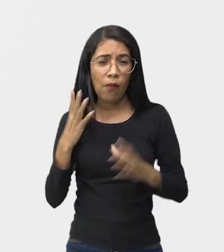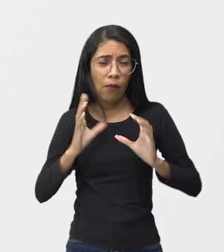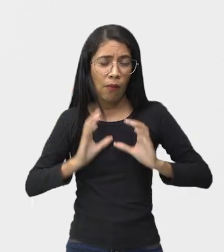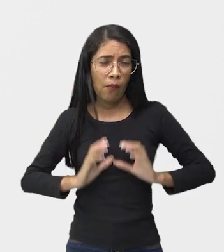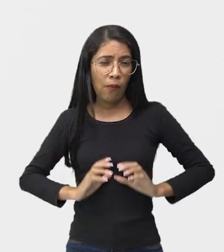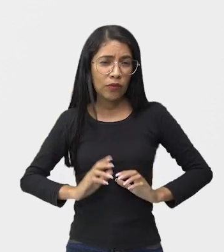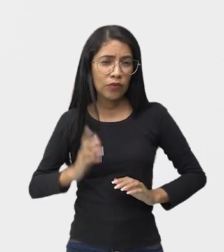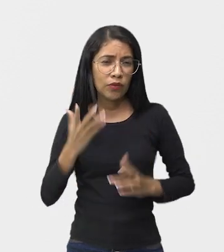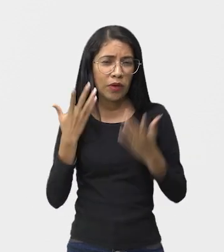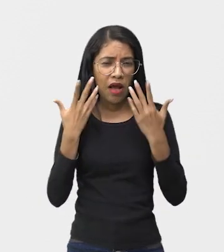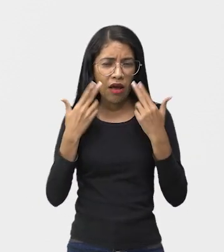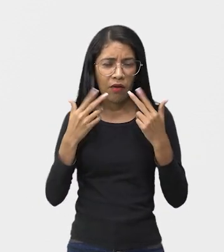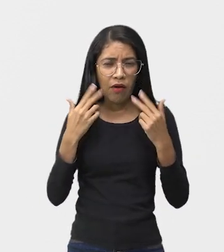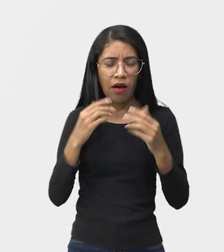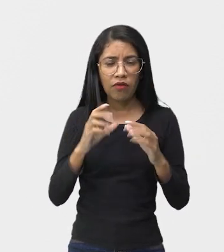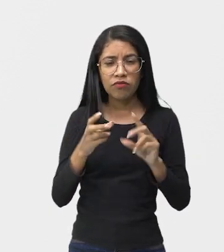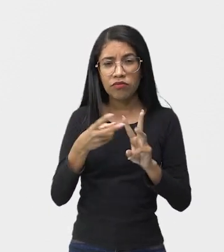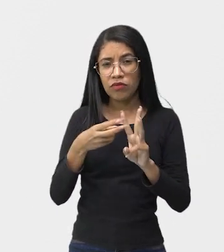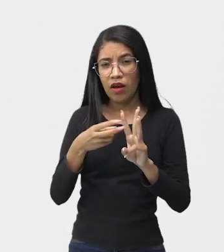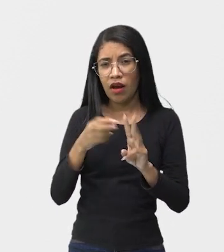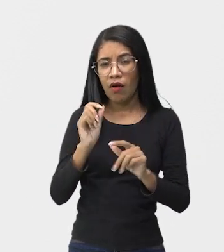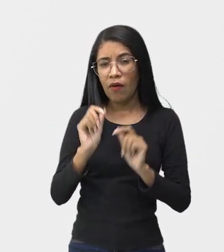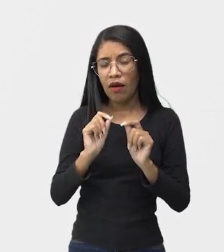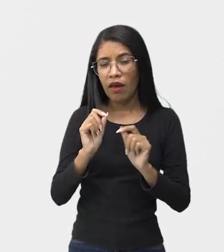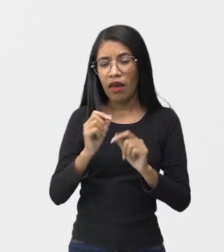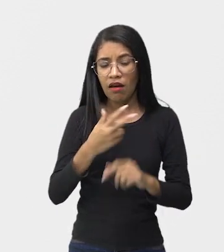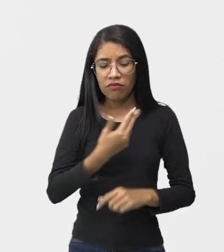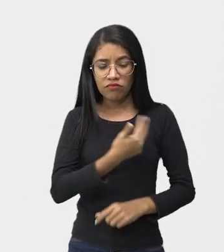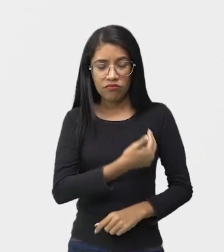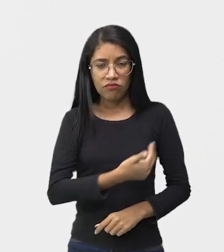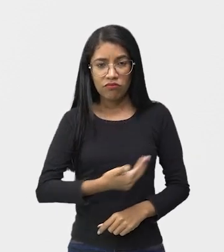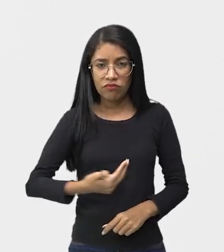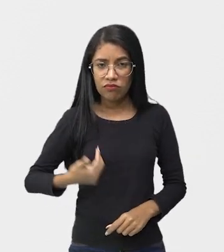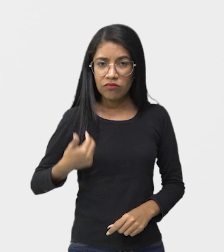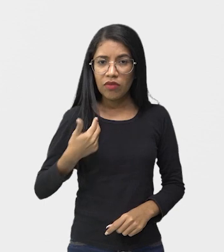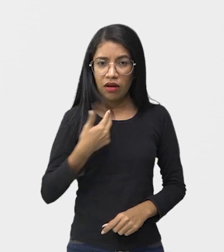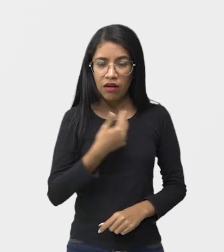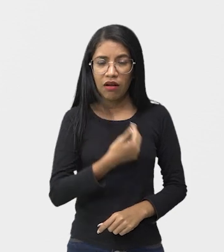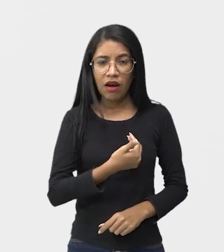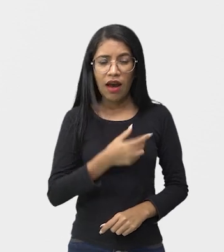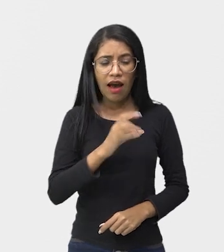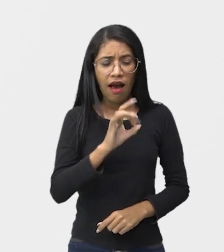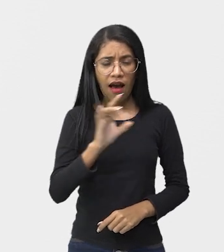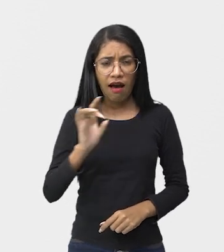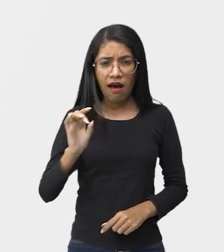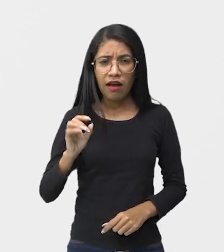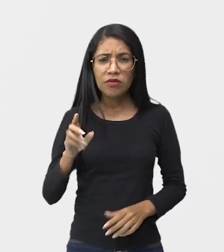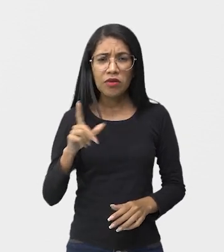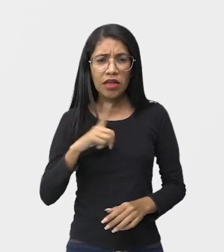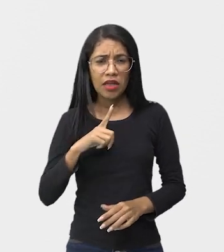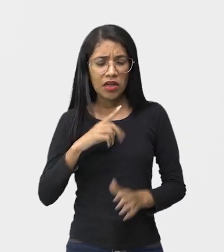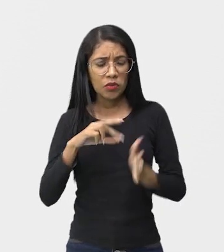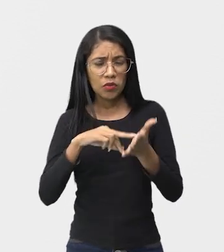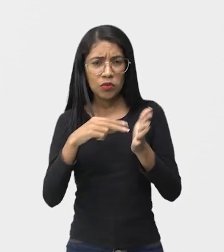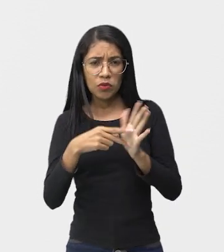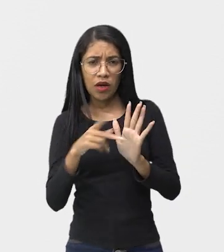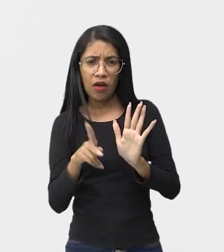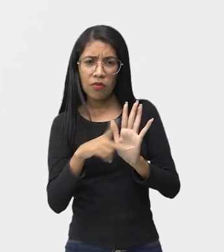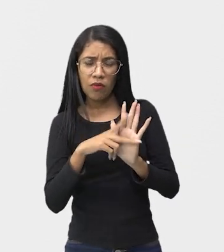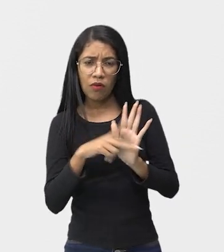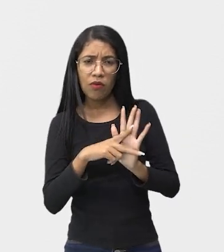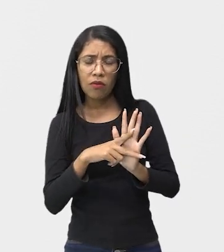comum a todos os índios é o hábito de pintar o corpo. Para eles, cada pintura tem um significado